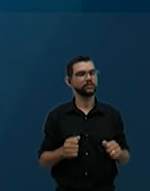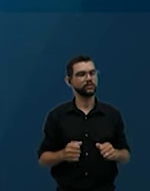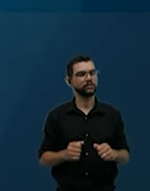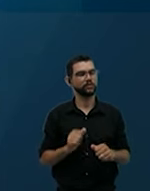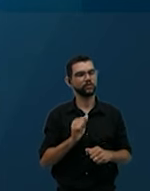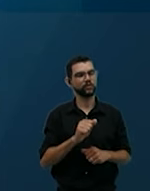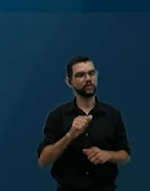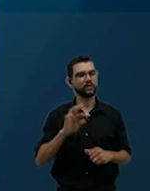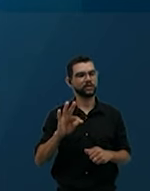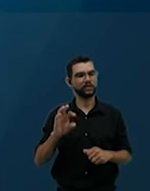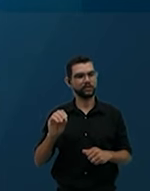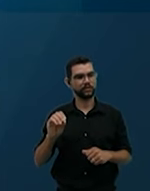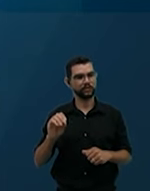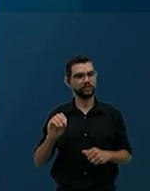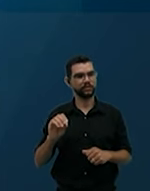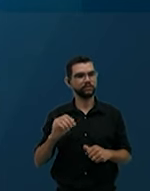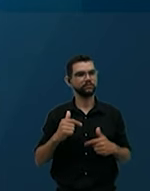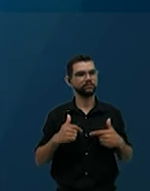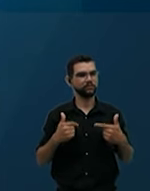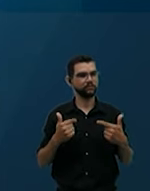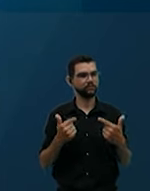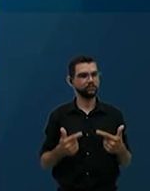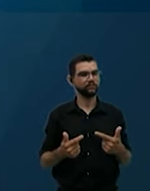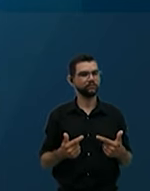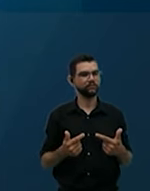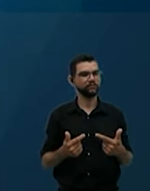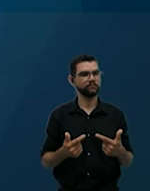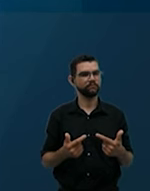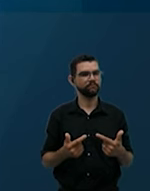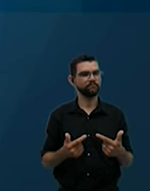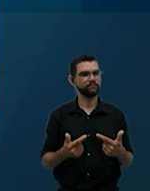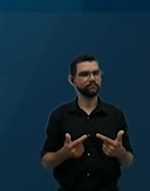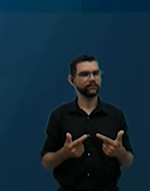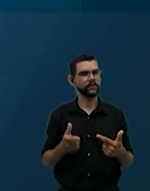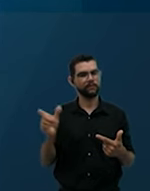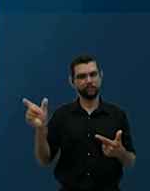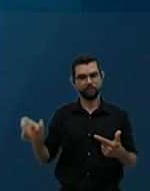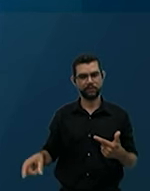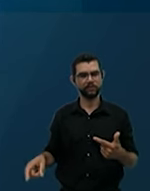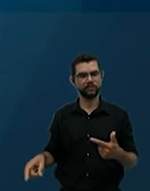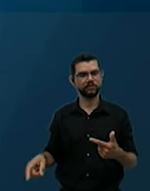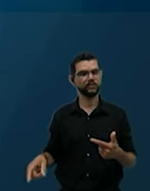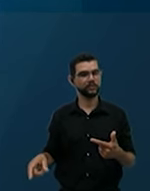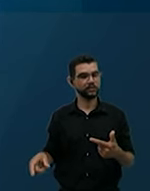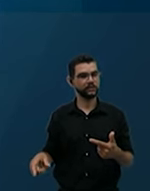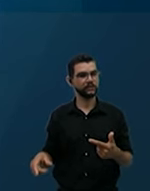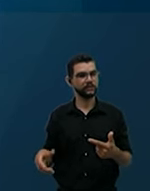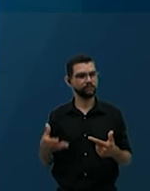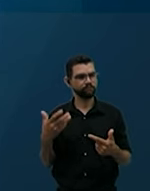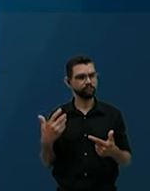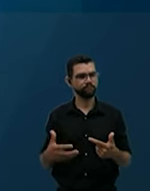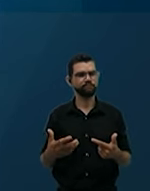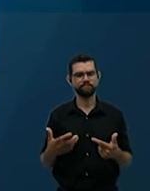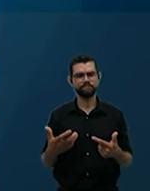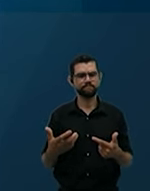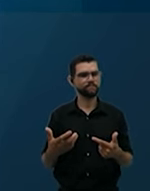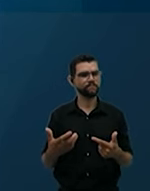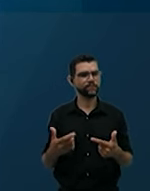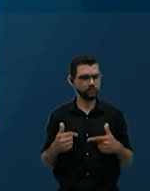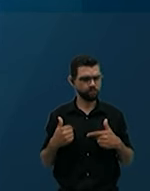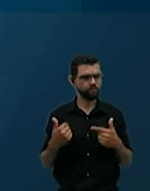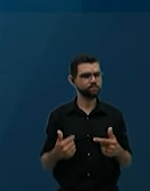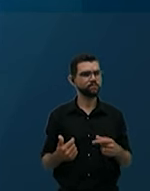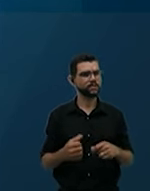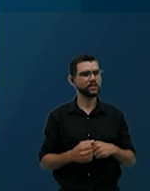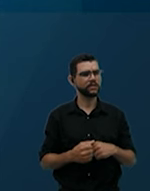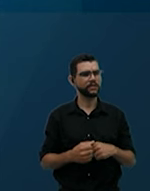o ato daquele que resiste, é que o nosso veredito, meu veredito, o veredito de qualquer um dos senhores, surge